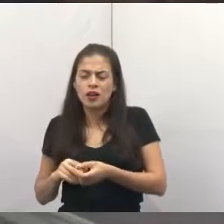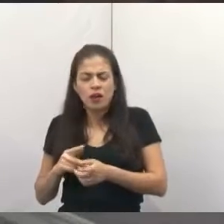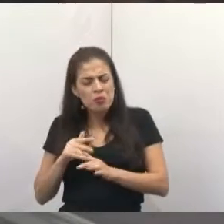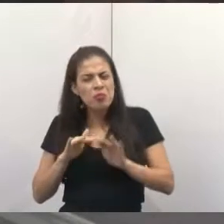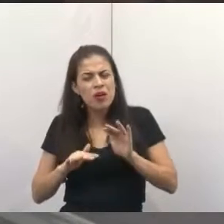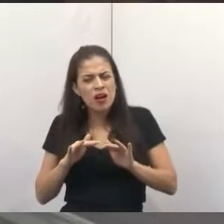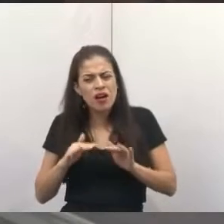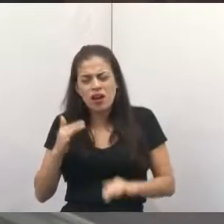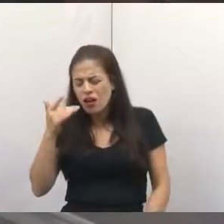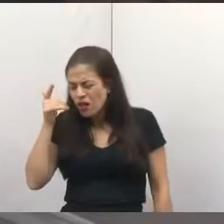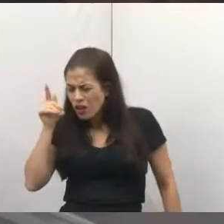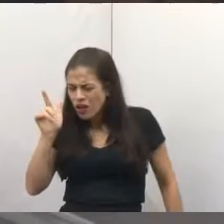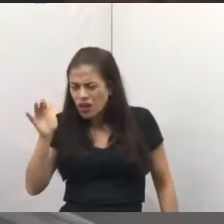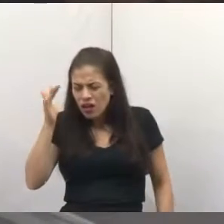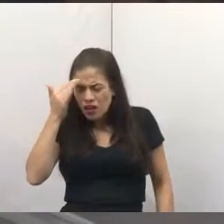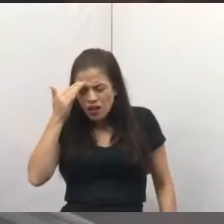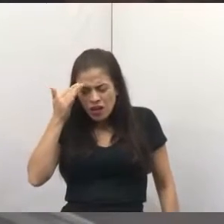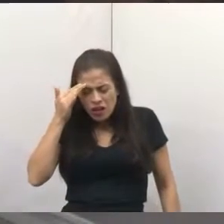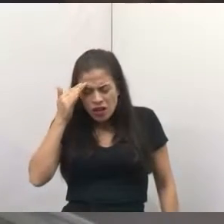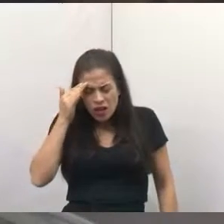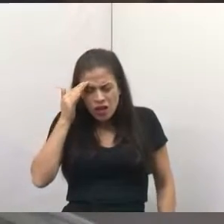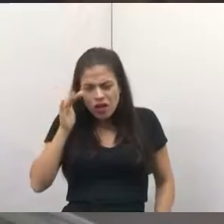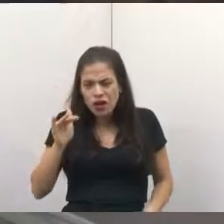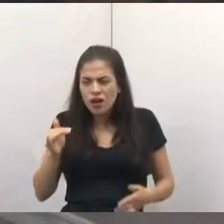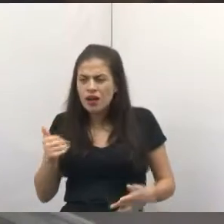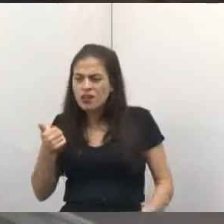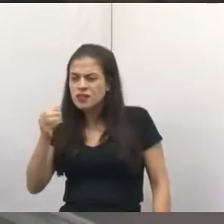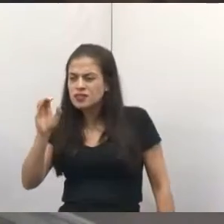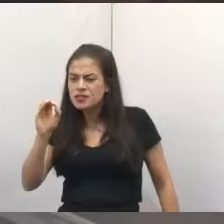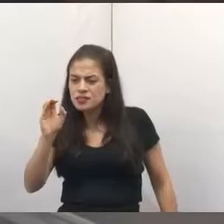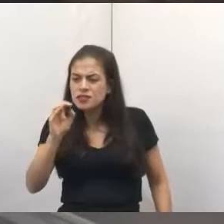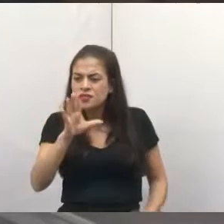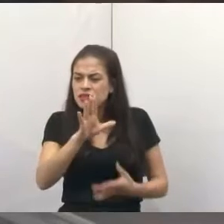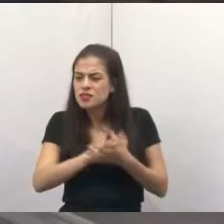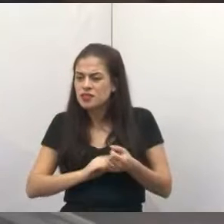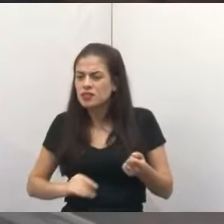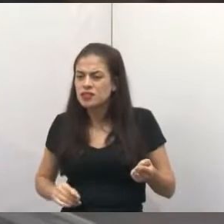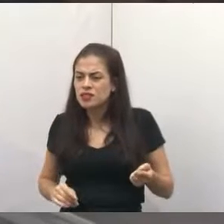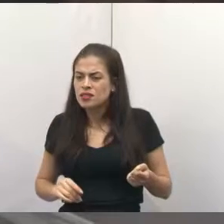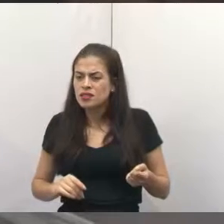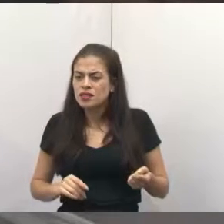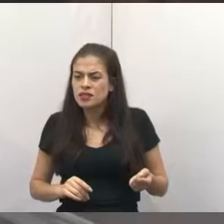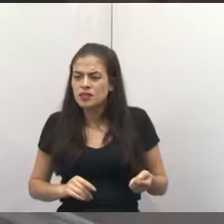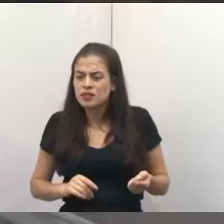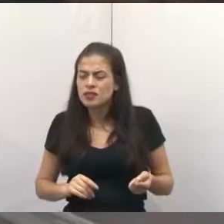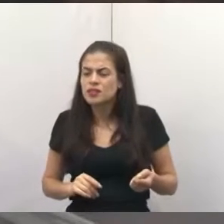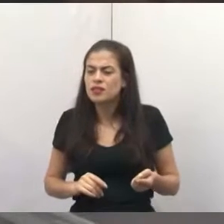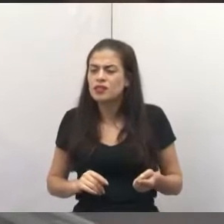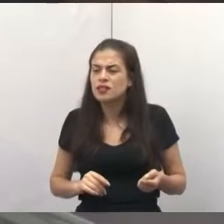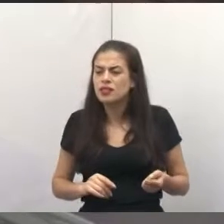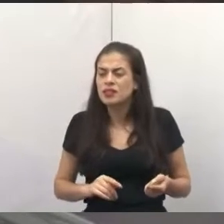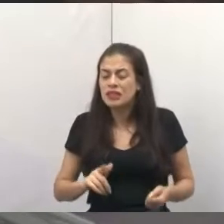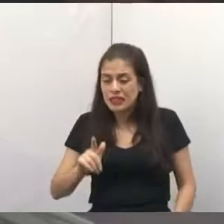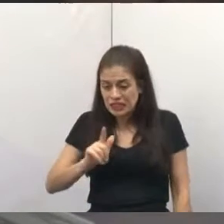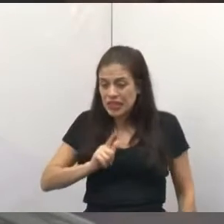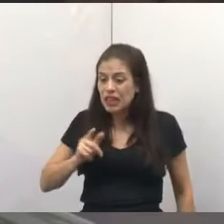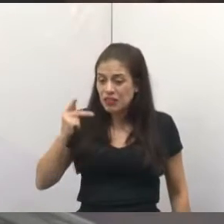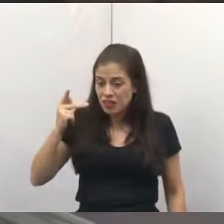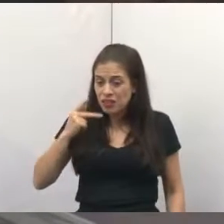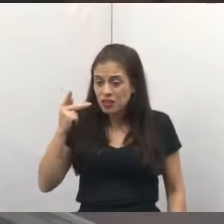consigo entender, enquanto a gente gasta 100 cópias de xerox no nosso gabinete, tem gente que gasta 3.000 e poucos por